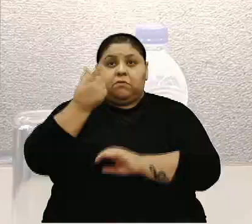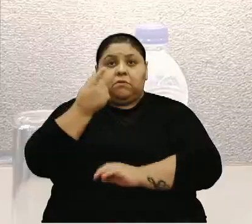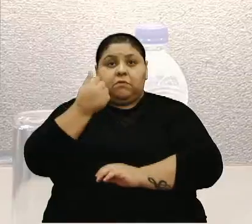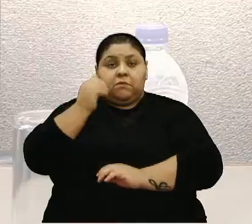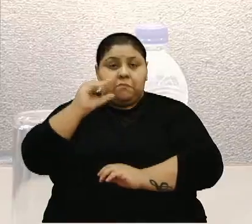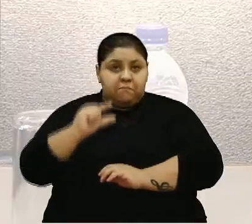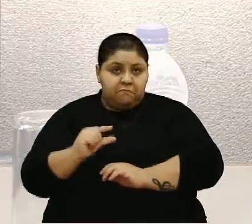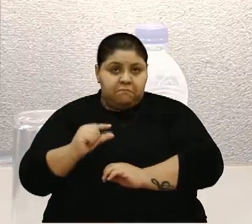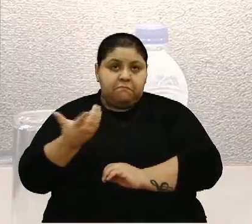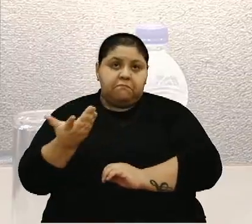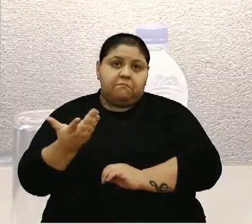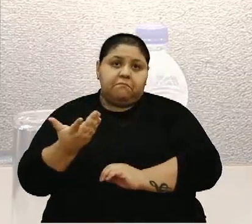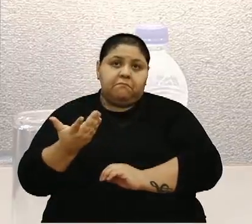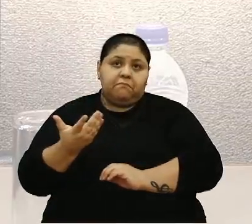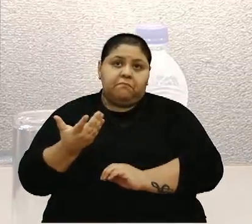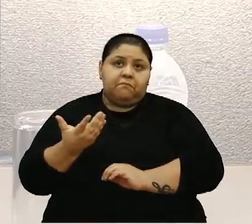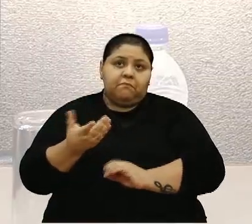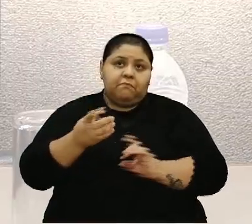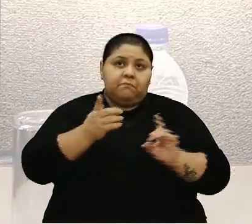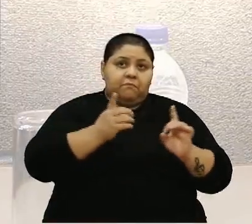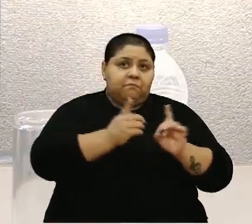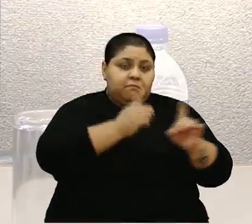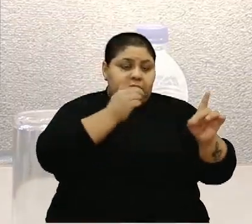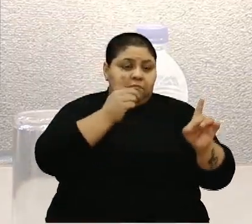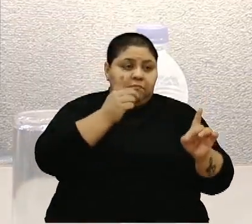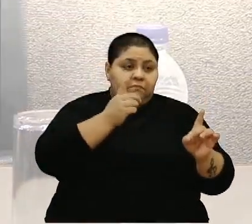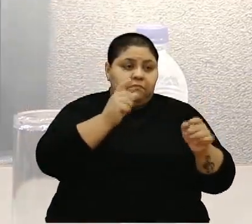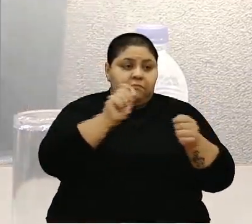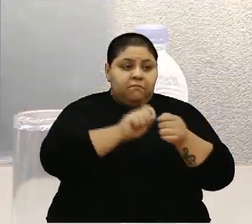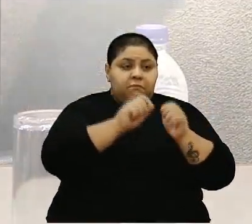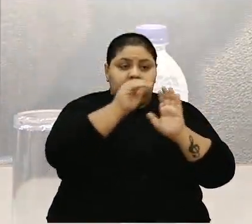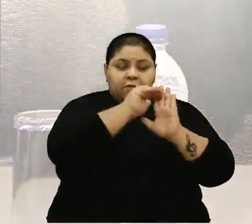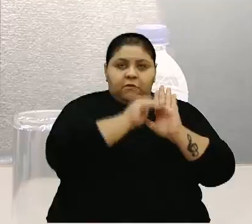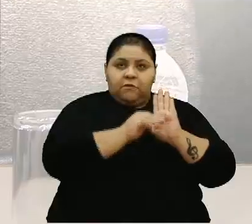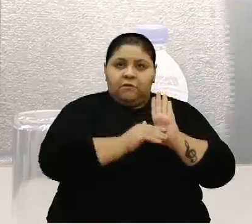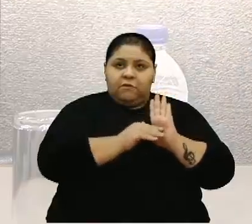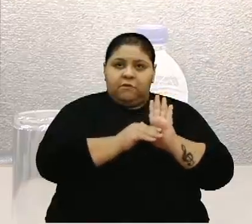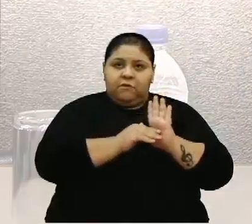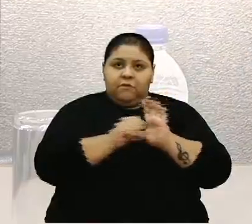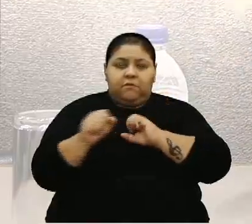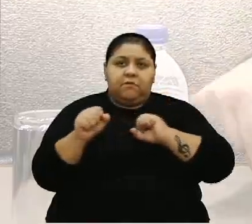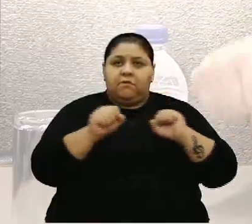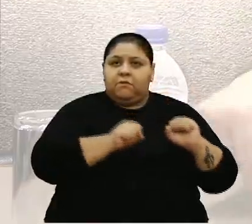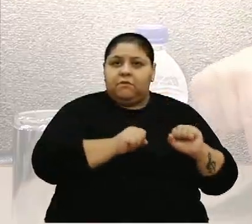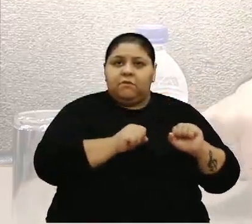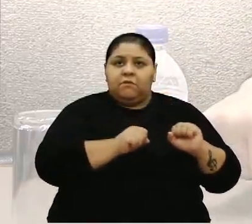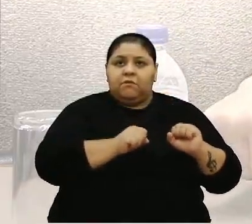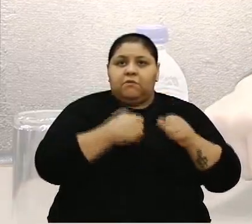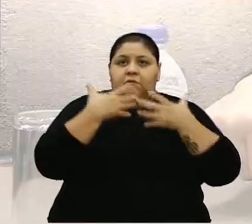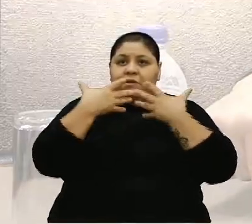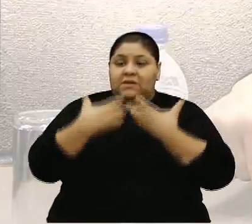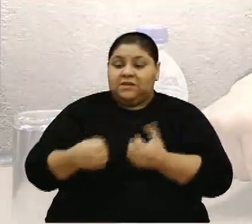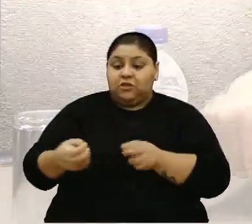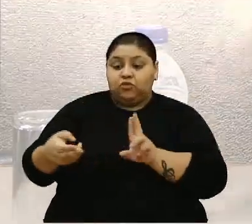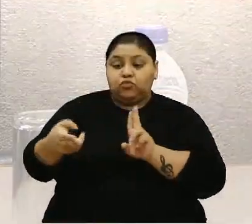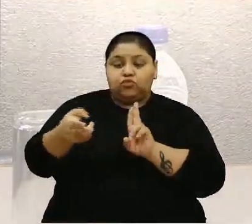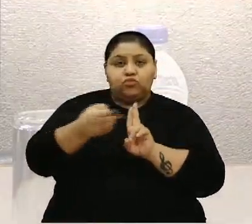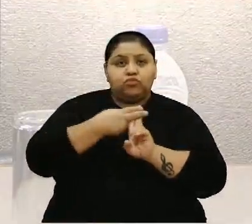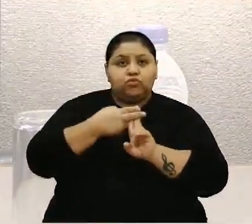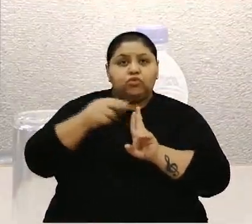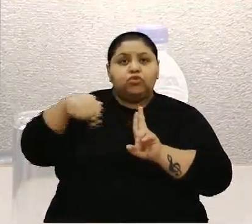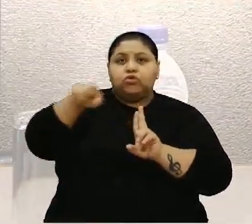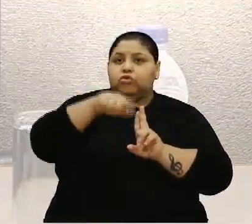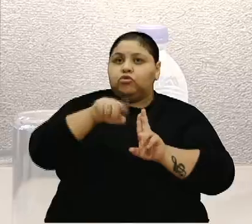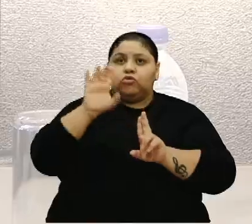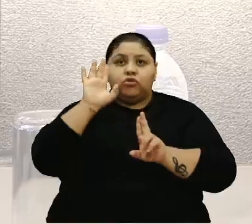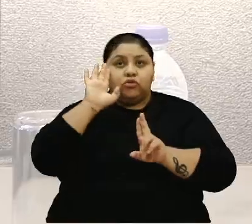né? Os exames feitos nesse plano ali pudessem ser aceitos no SUS, nós